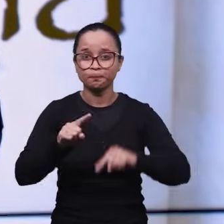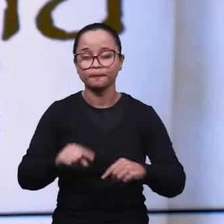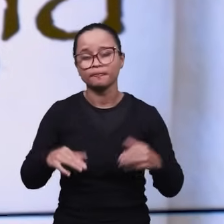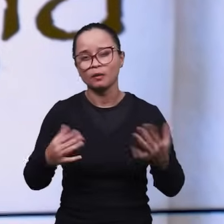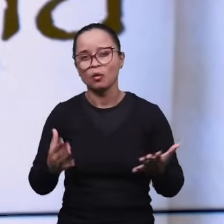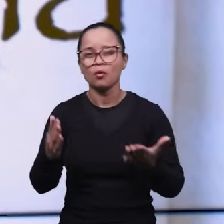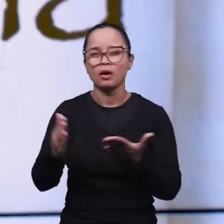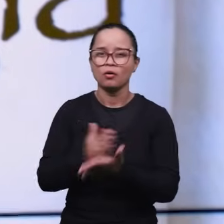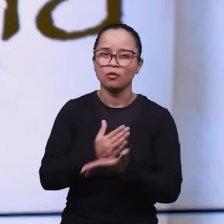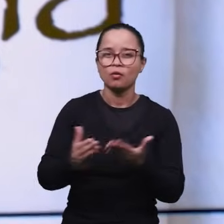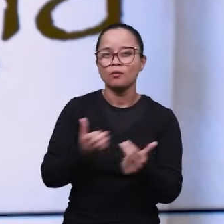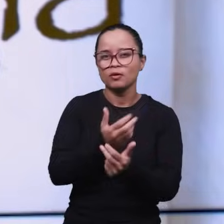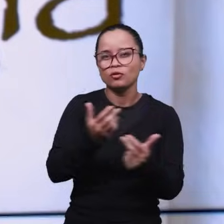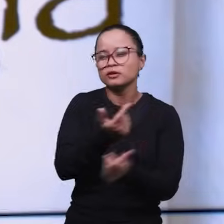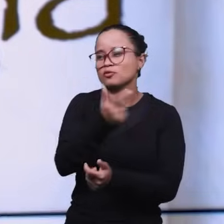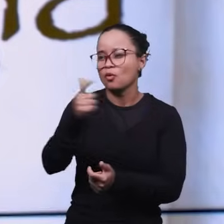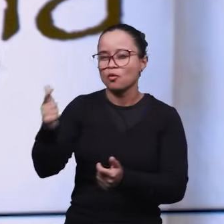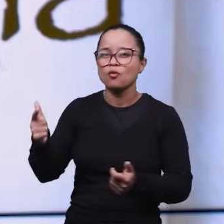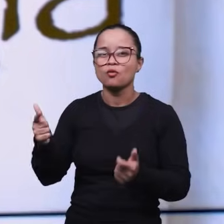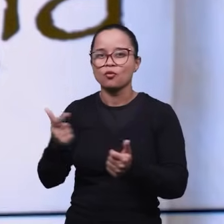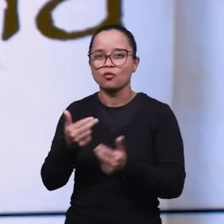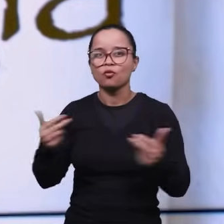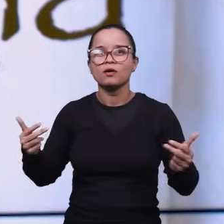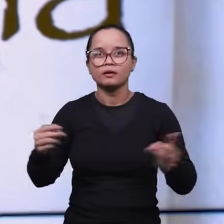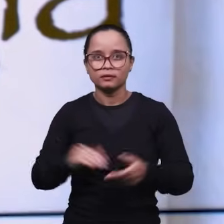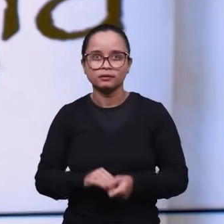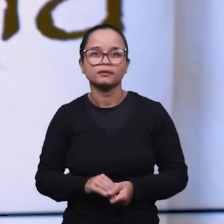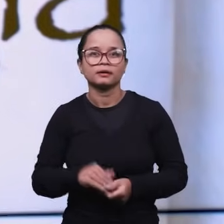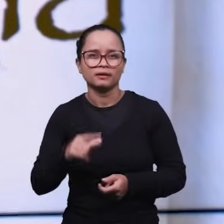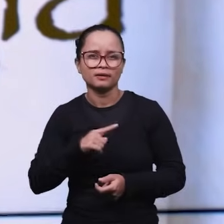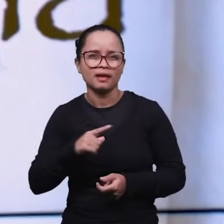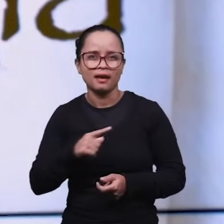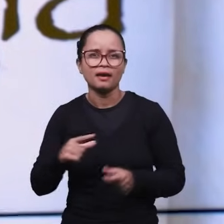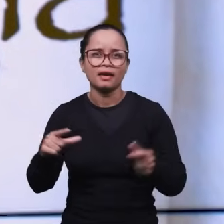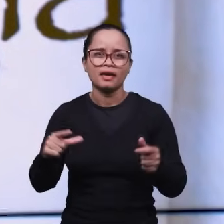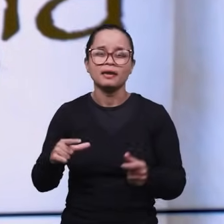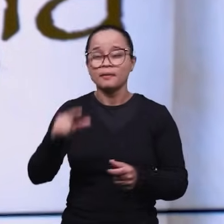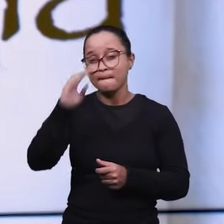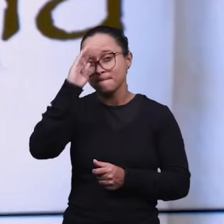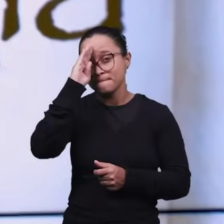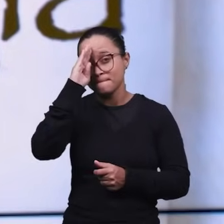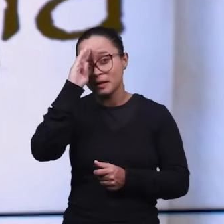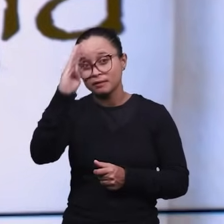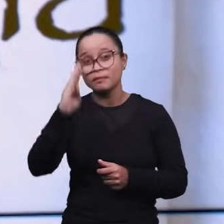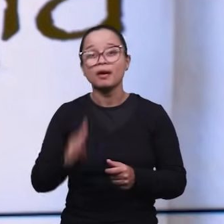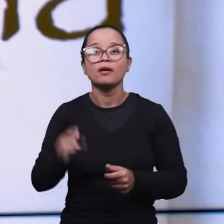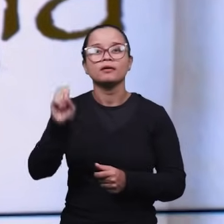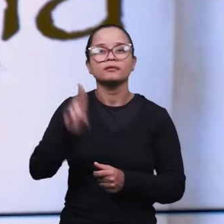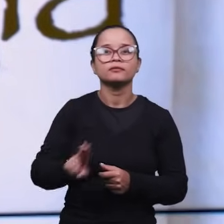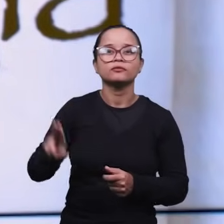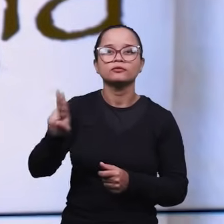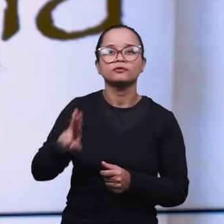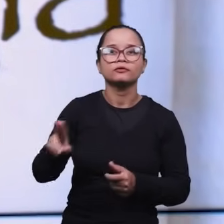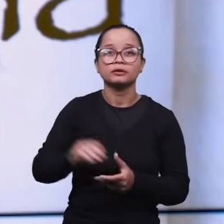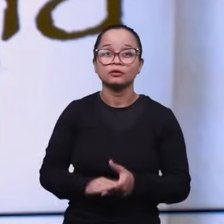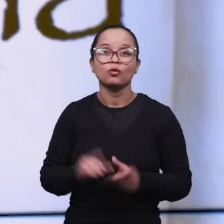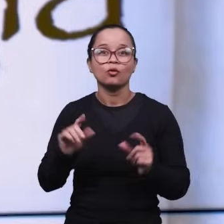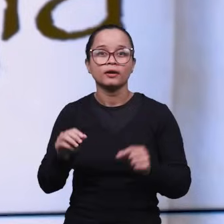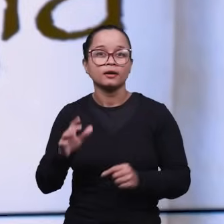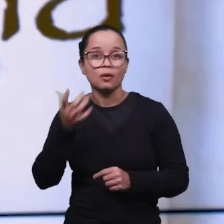de elementos diversos, o chamado escambo. Principalmente eram usados o